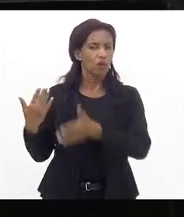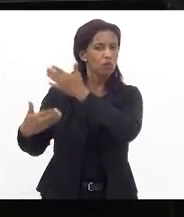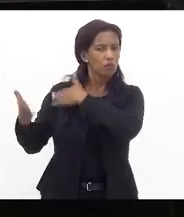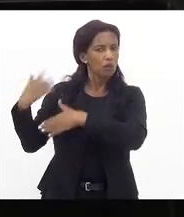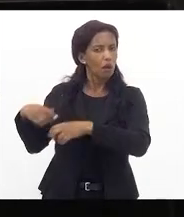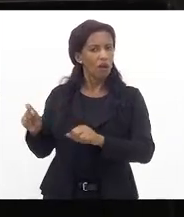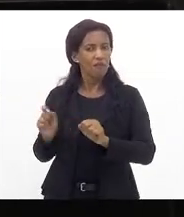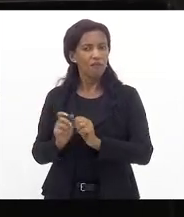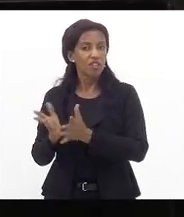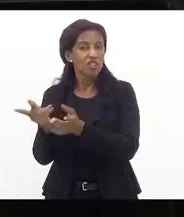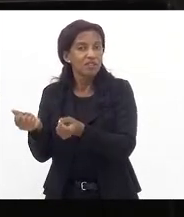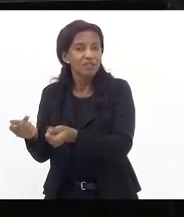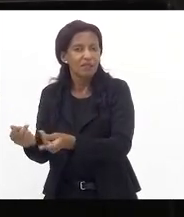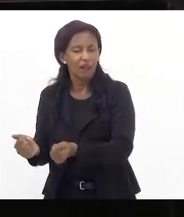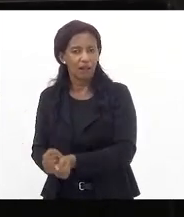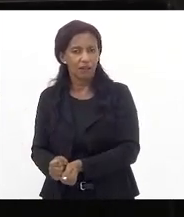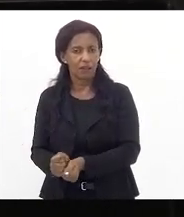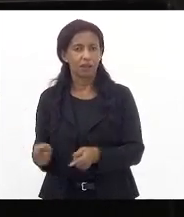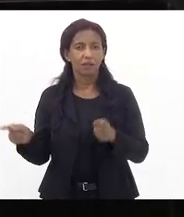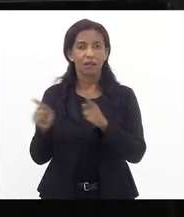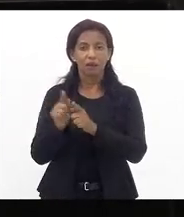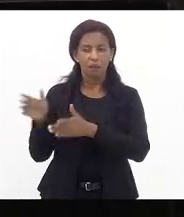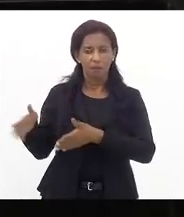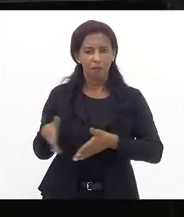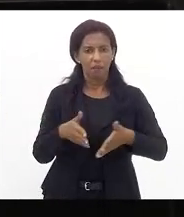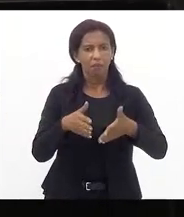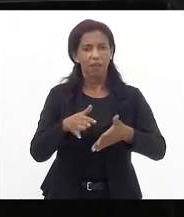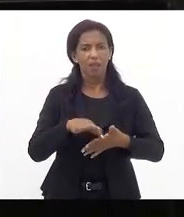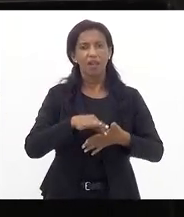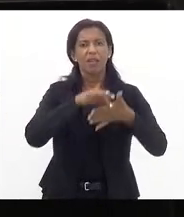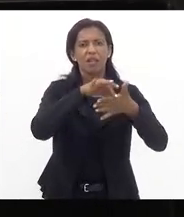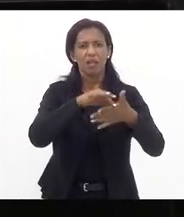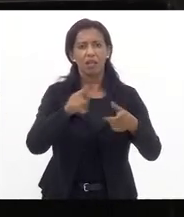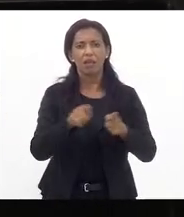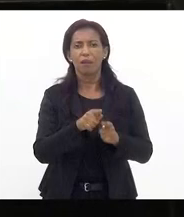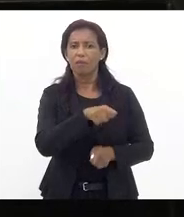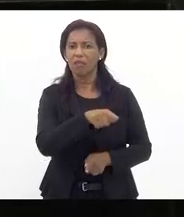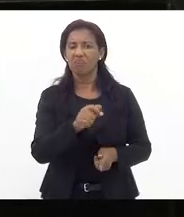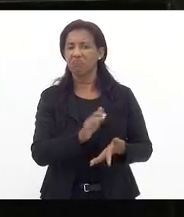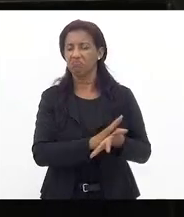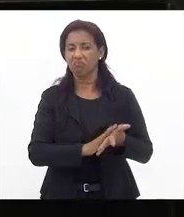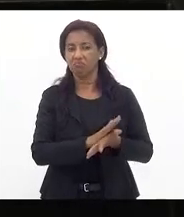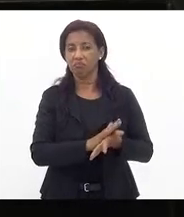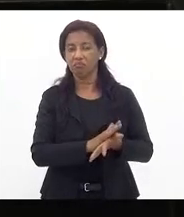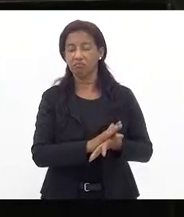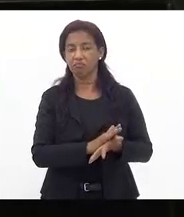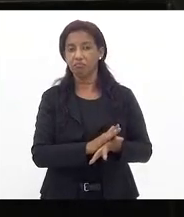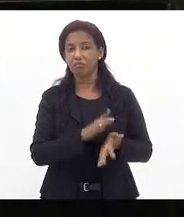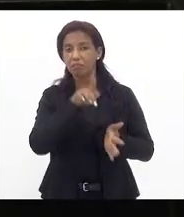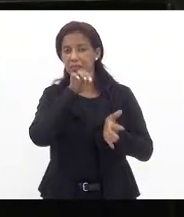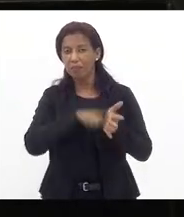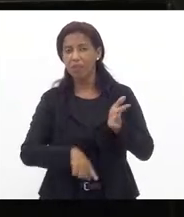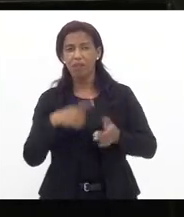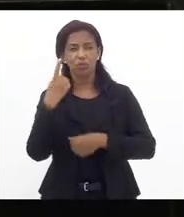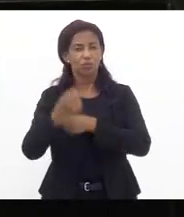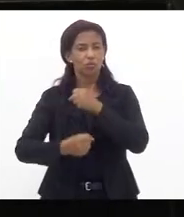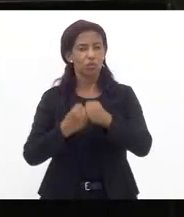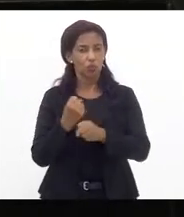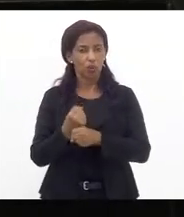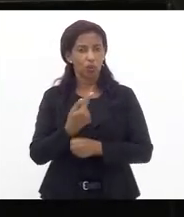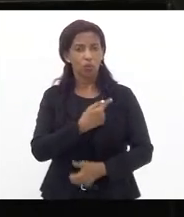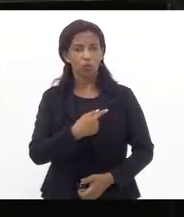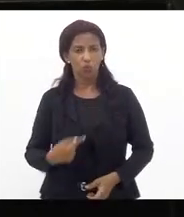antecederam fizeram, nem tampouco aquele que encabeçava a chapa fez. Em menos de um ano, o governador